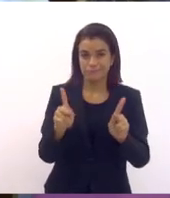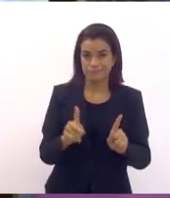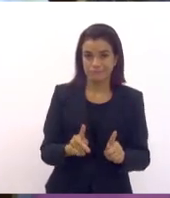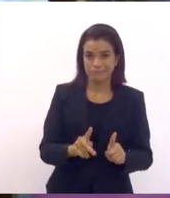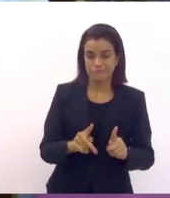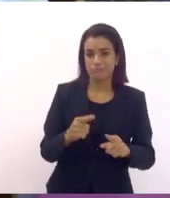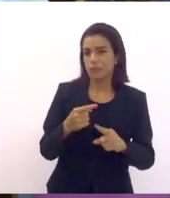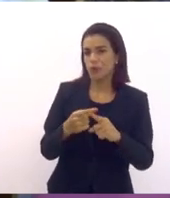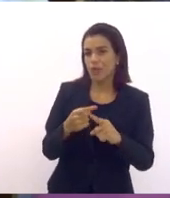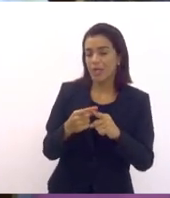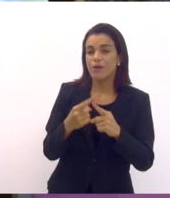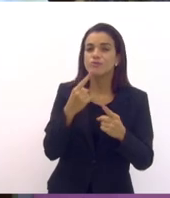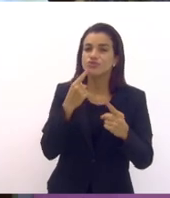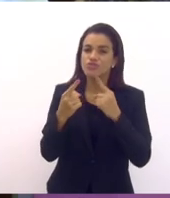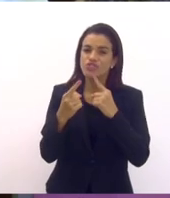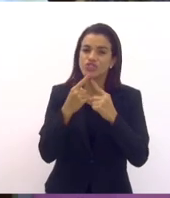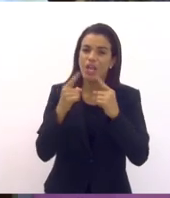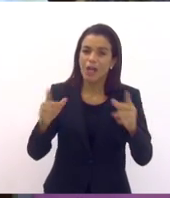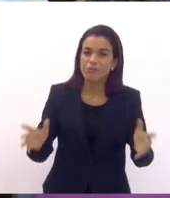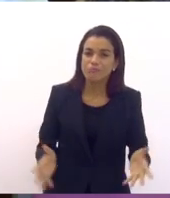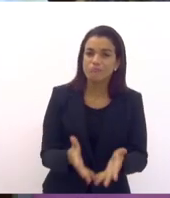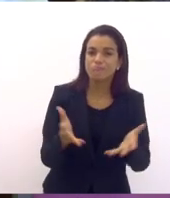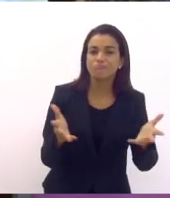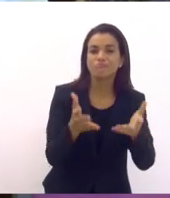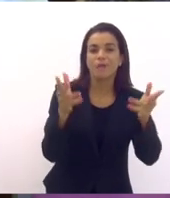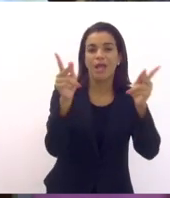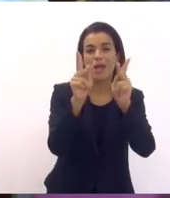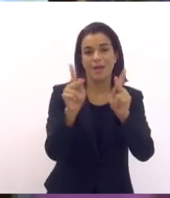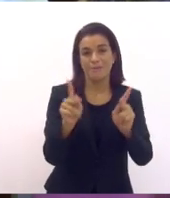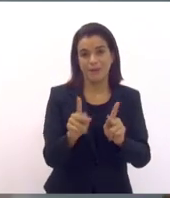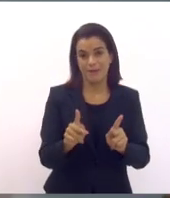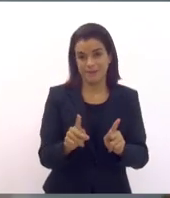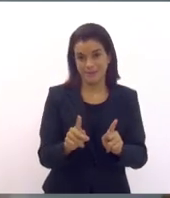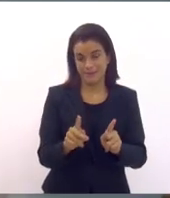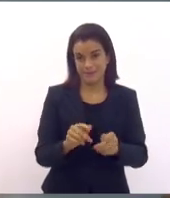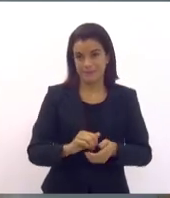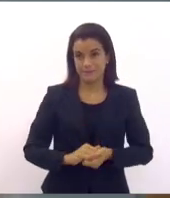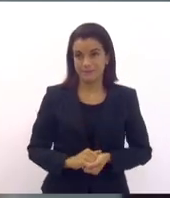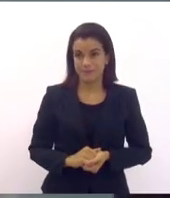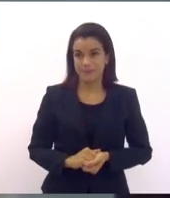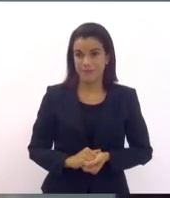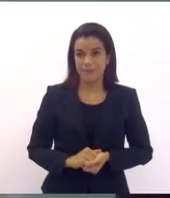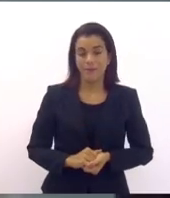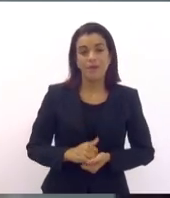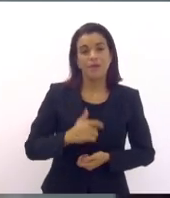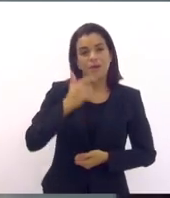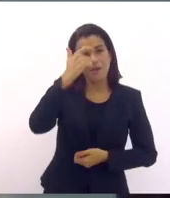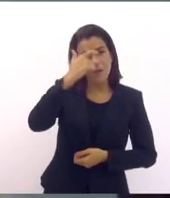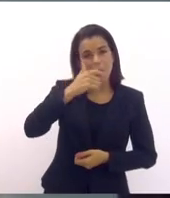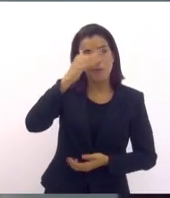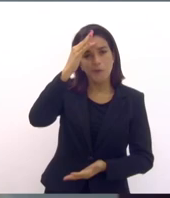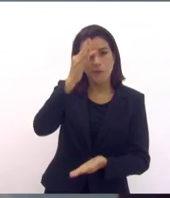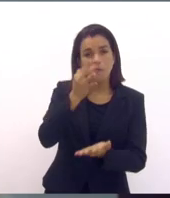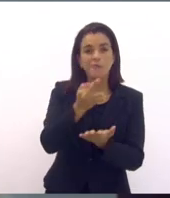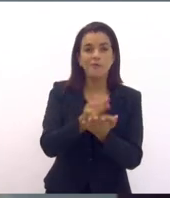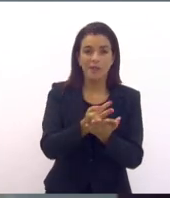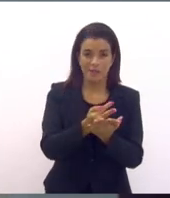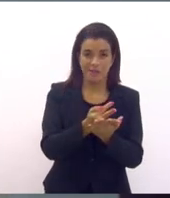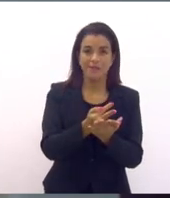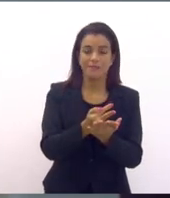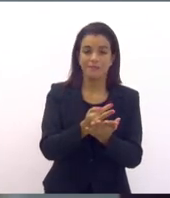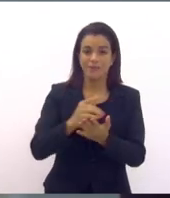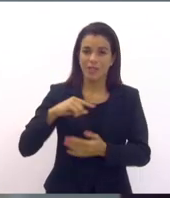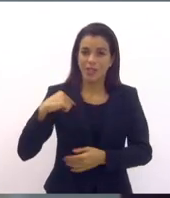diálogo traz a paz não tem outra forma e eu tenho fé de que nós